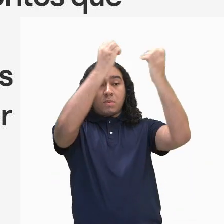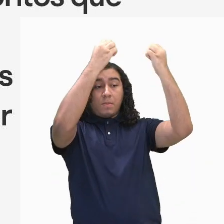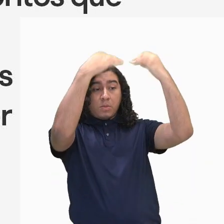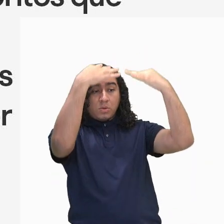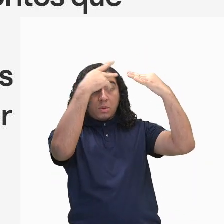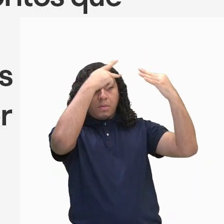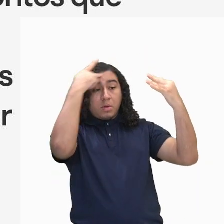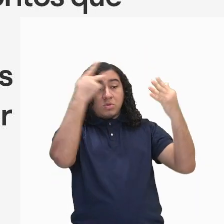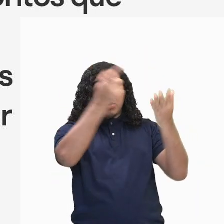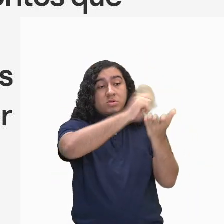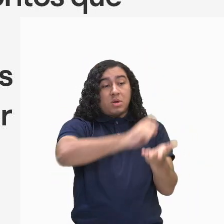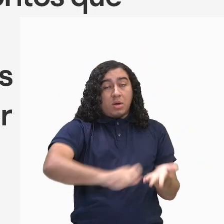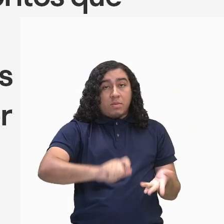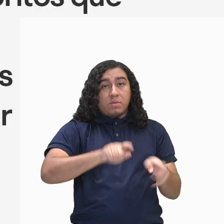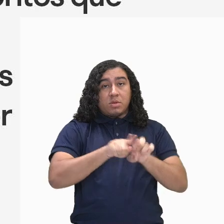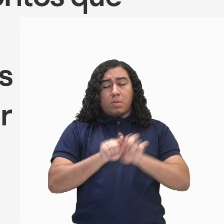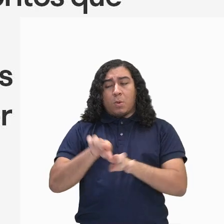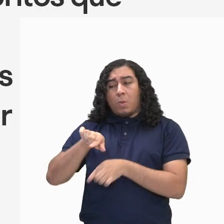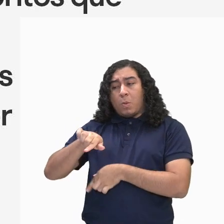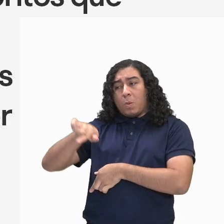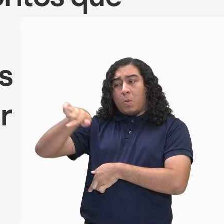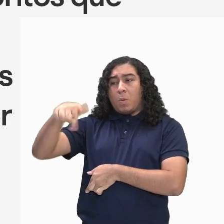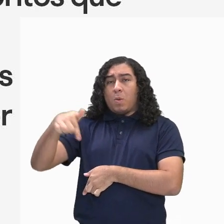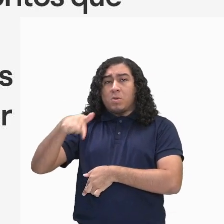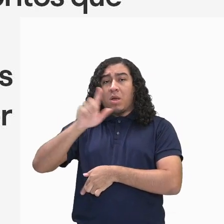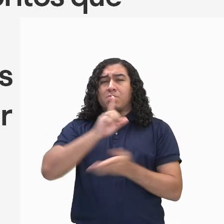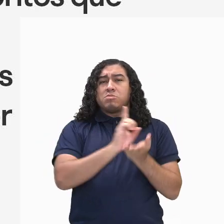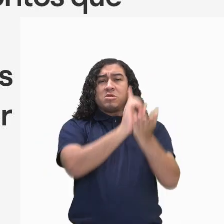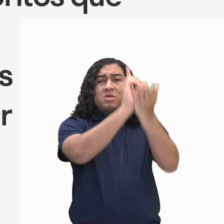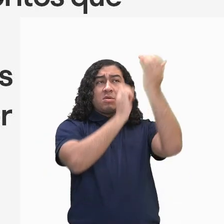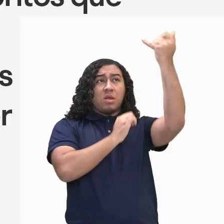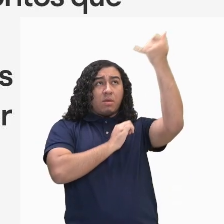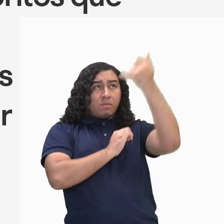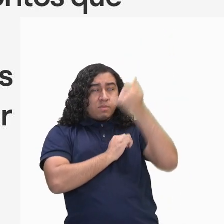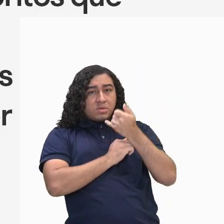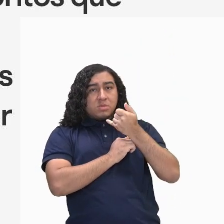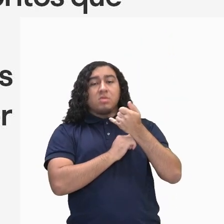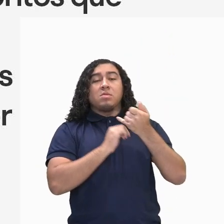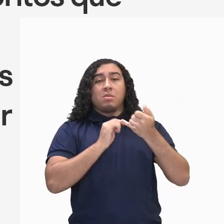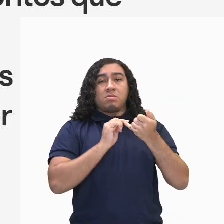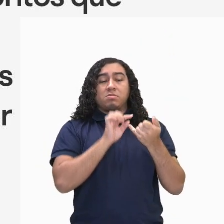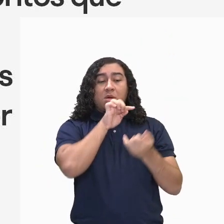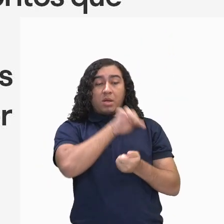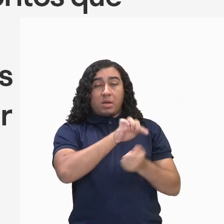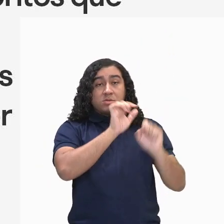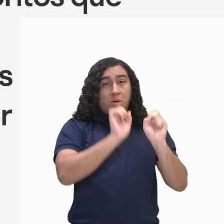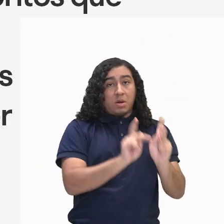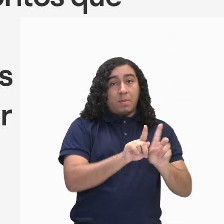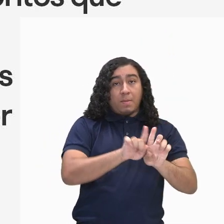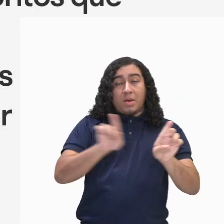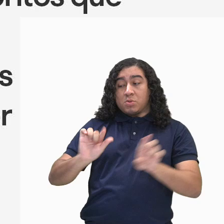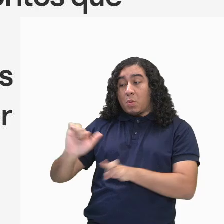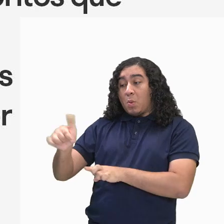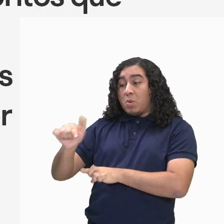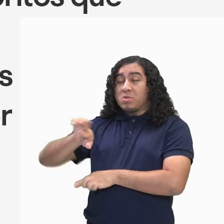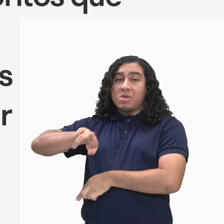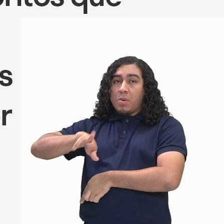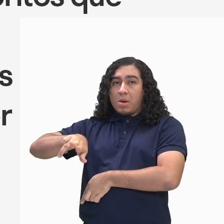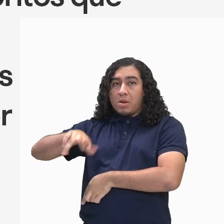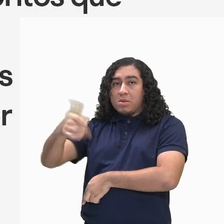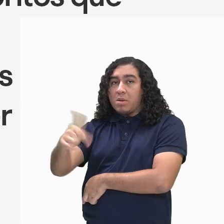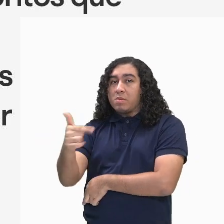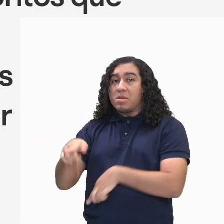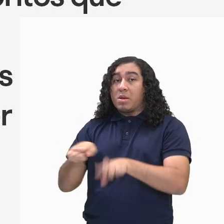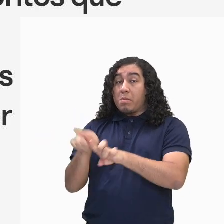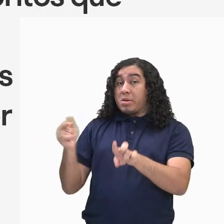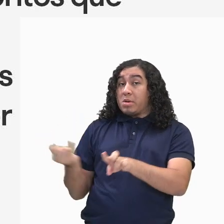são religiosos, mas necessariamente não são inspirados por Deus, mas são também importantes para a vida religiosa. Vamos ver